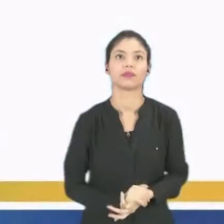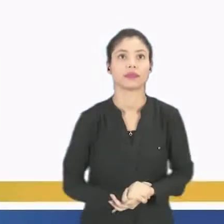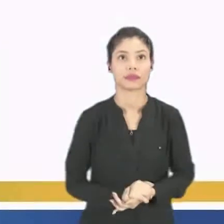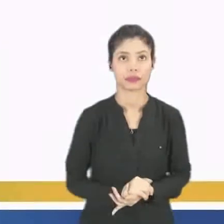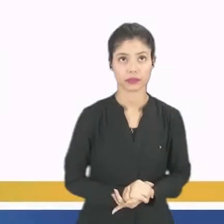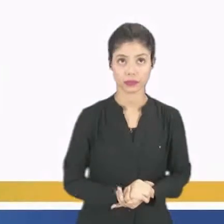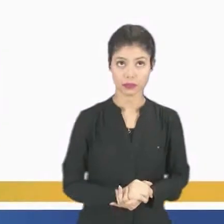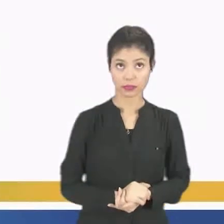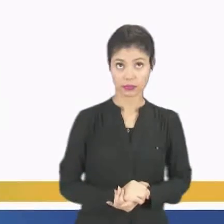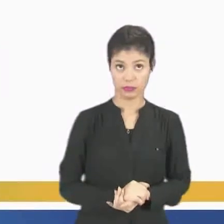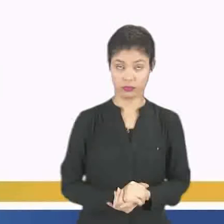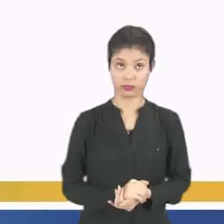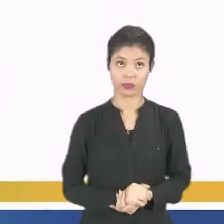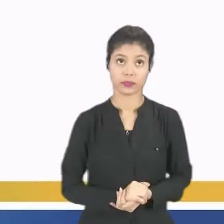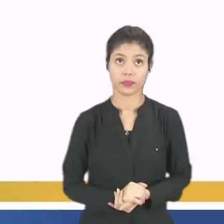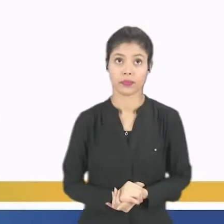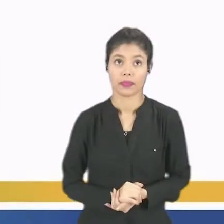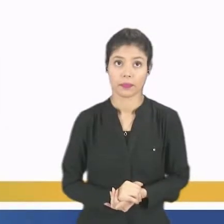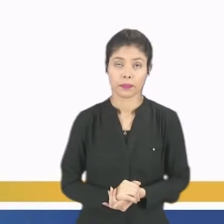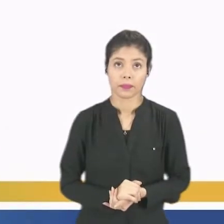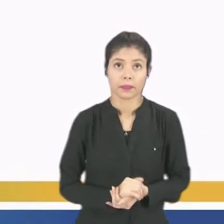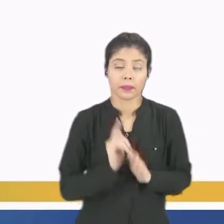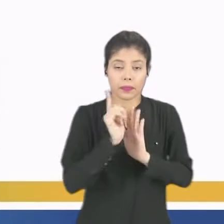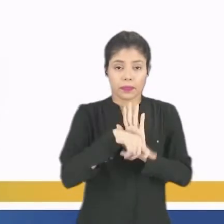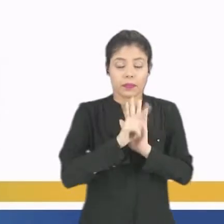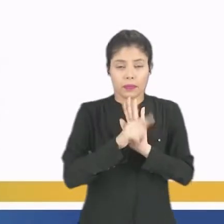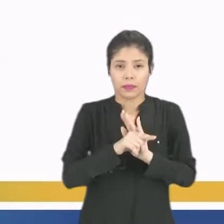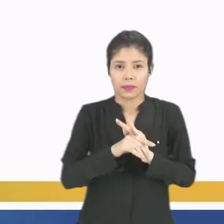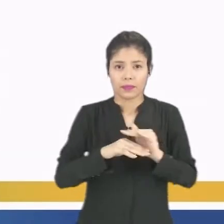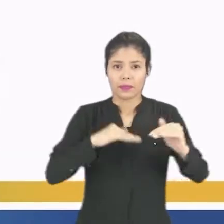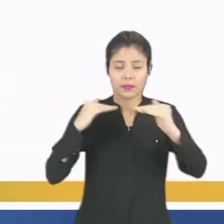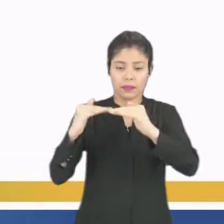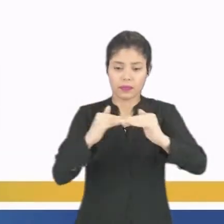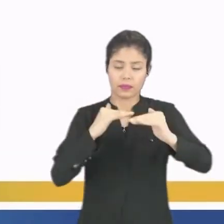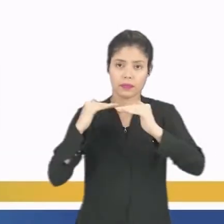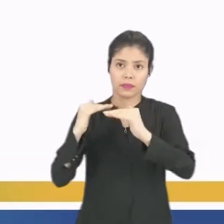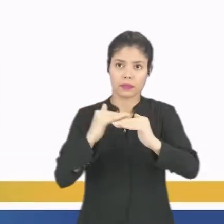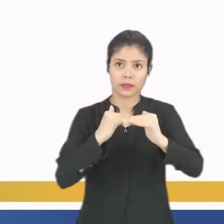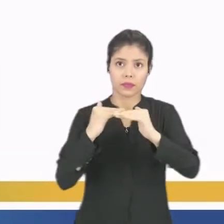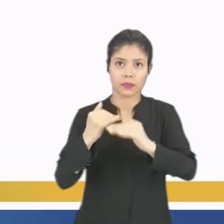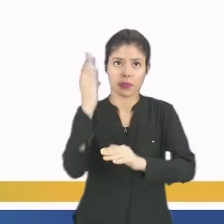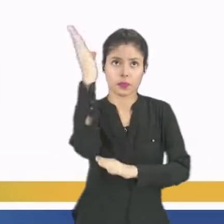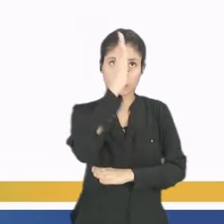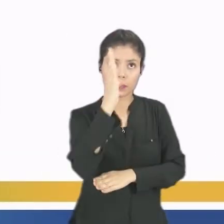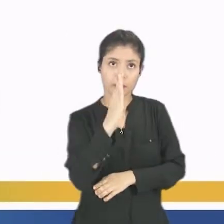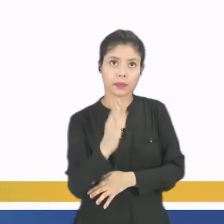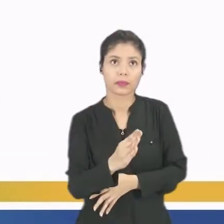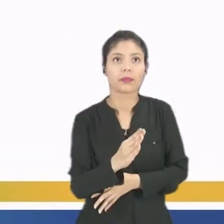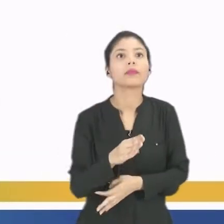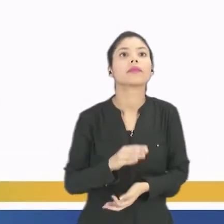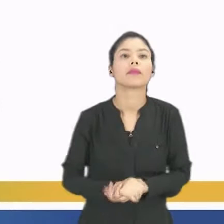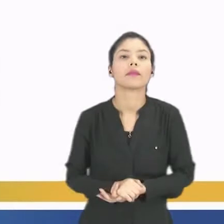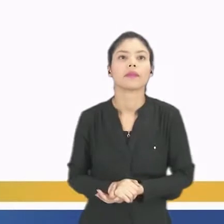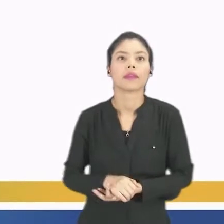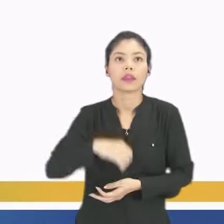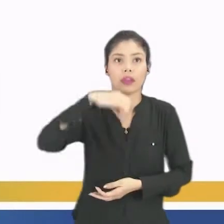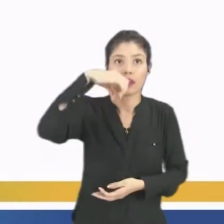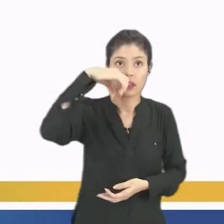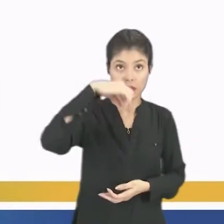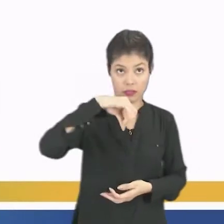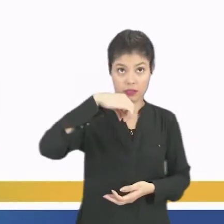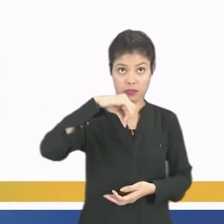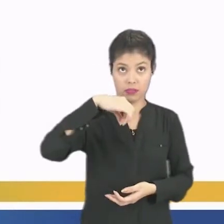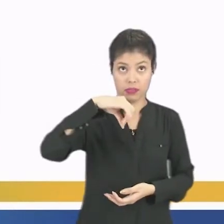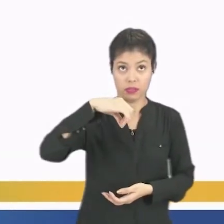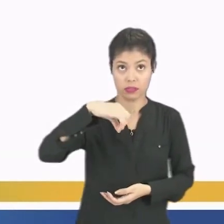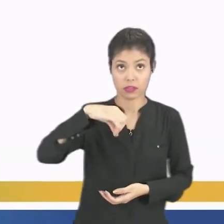E aí, nós vamos ter um ranking de igualdade de gênero. Observe que o Brasil ele vai ocupar a 90ª